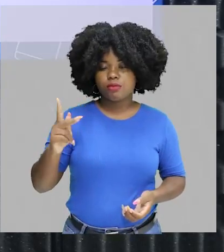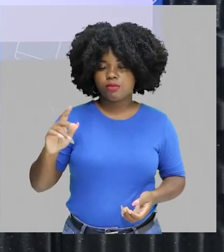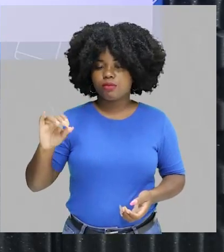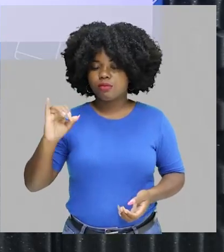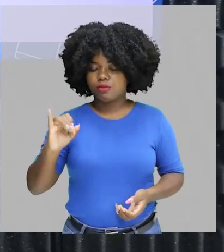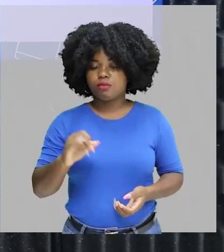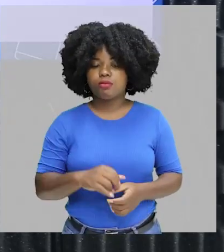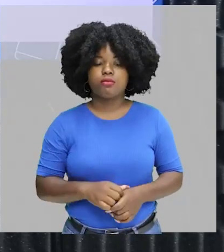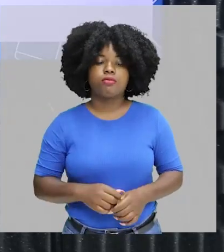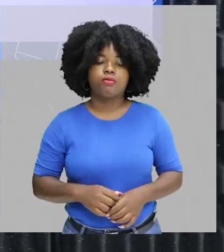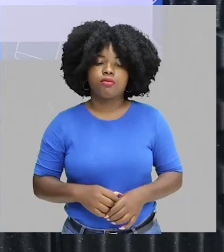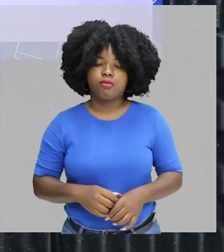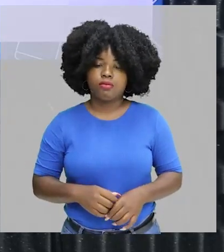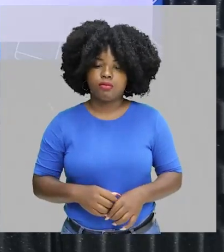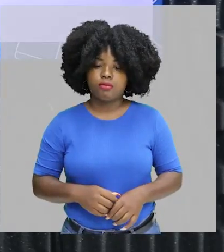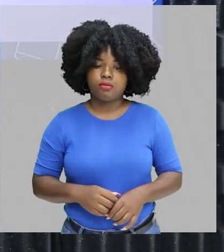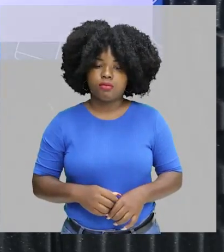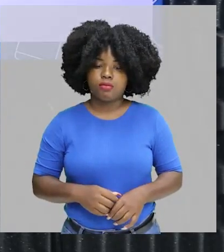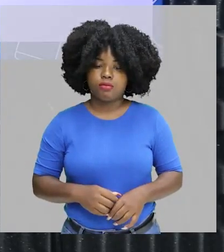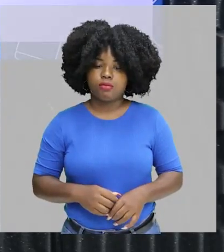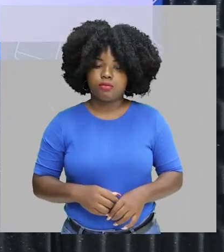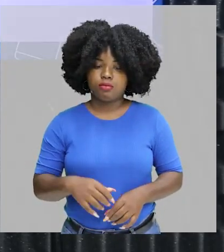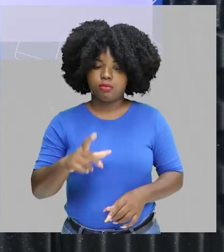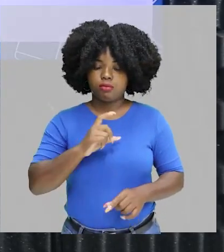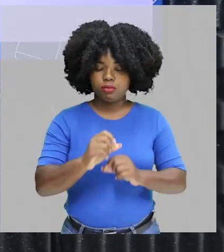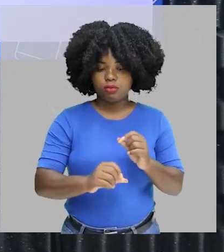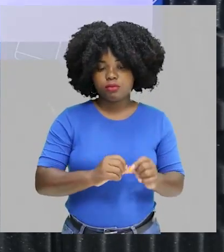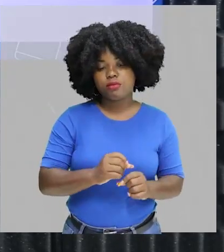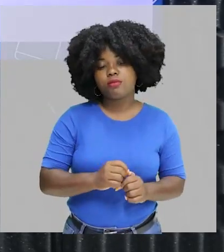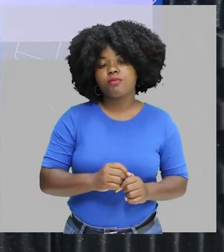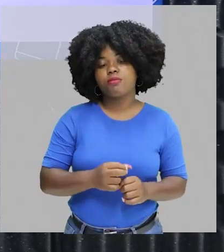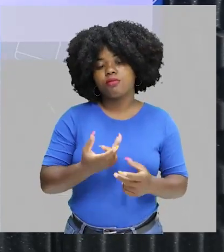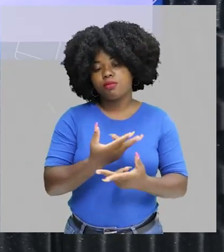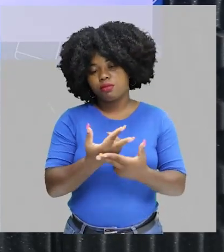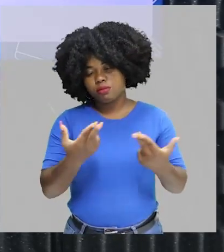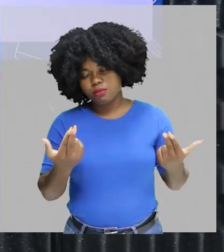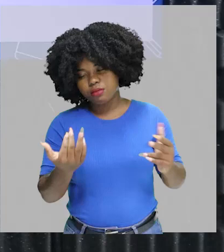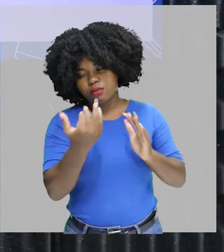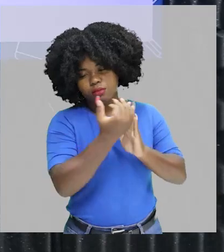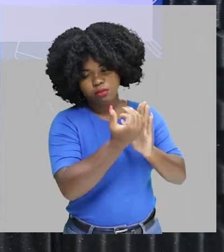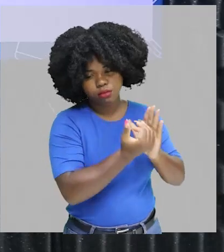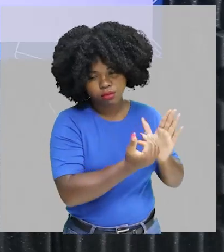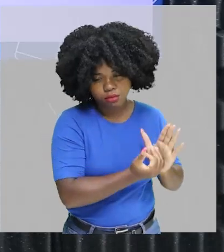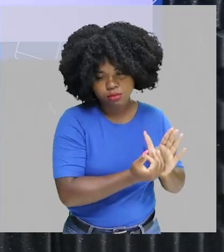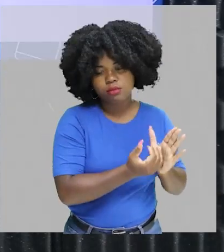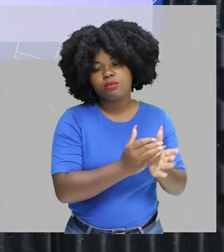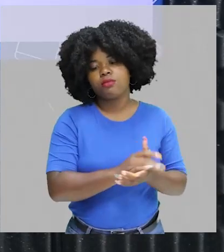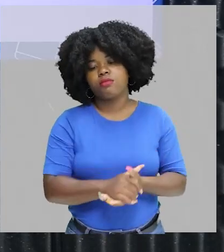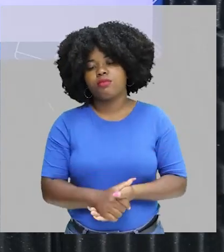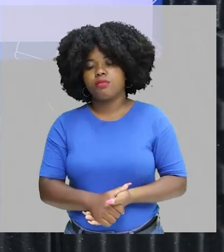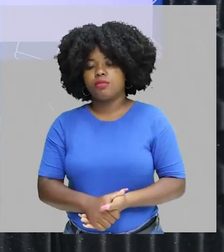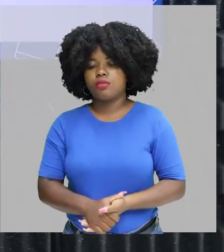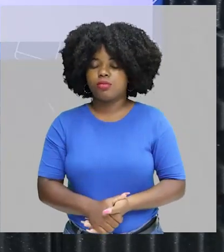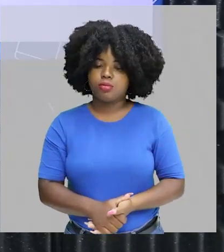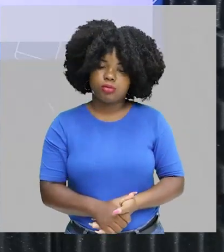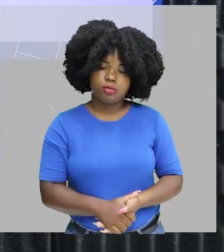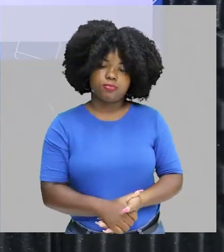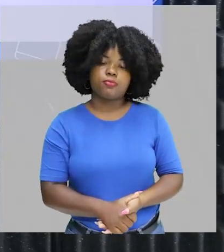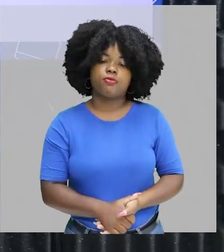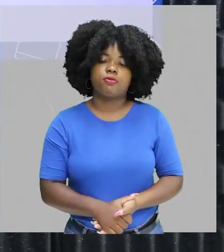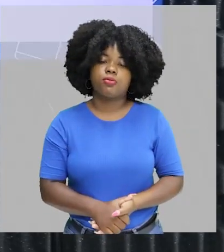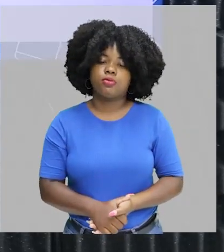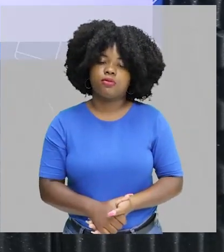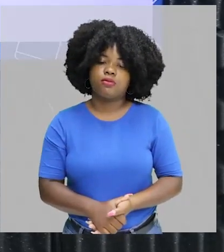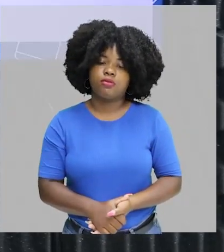bem? O cloreto de hidrogênio, o brometo de hidrogênio, iodeto de